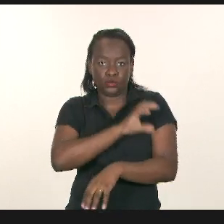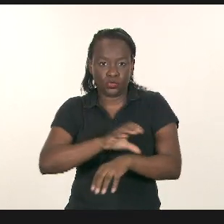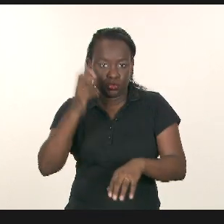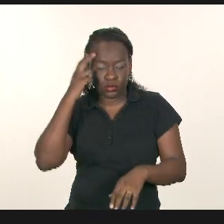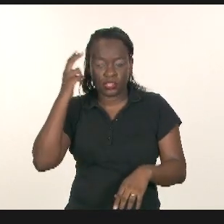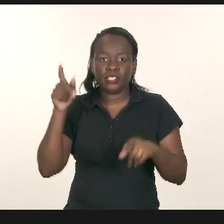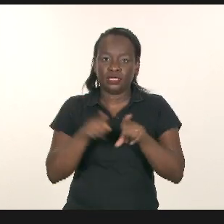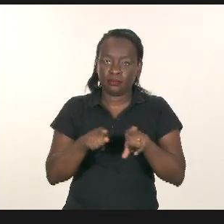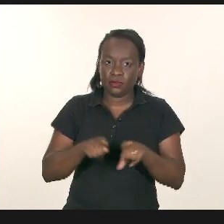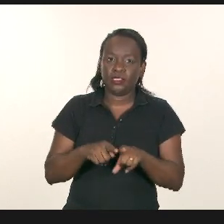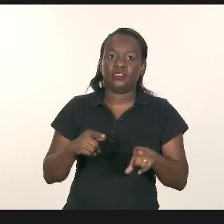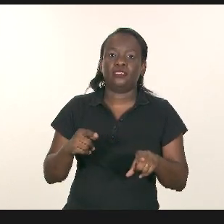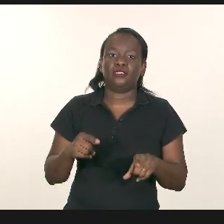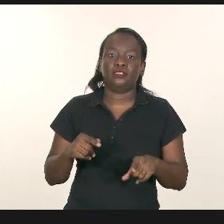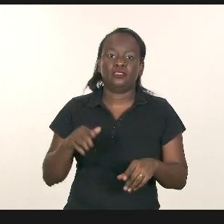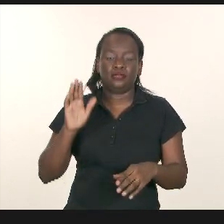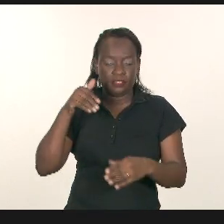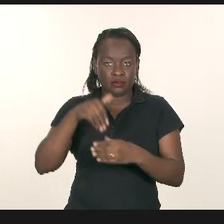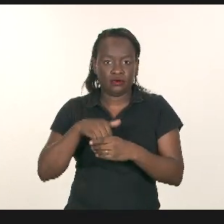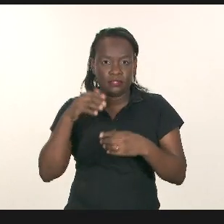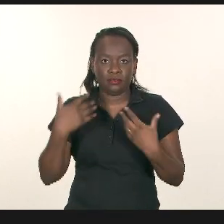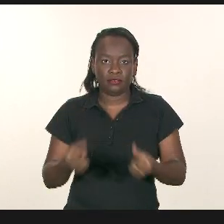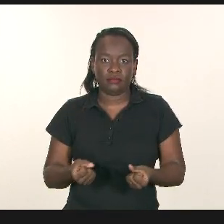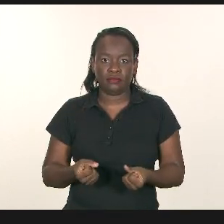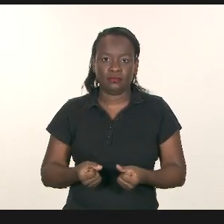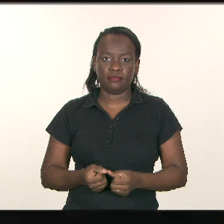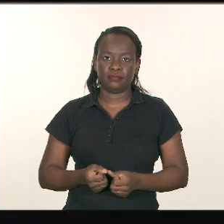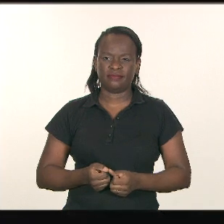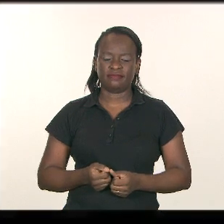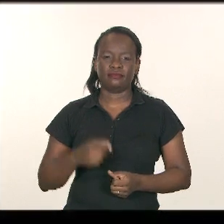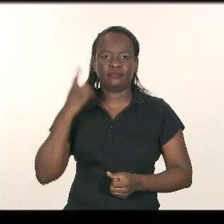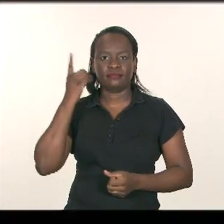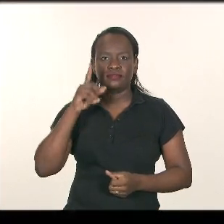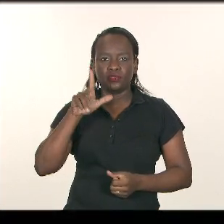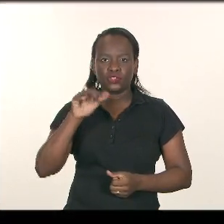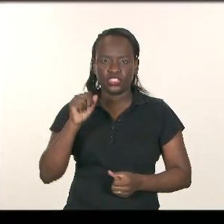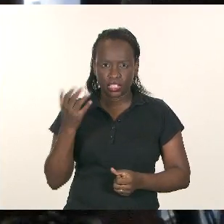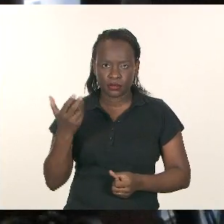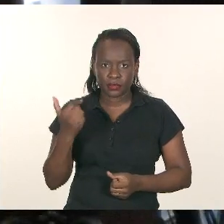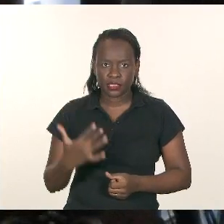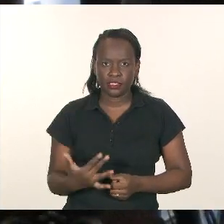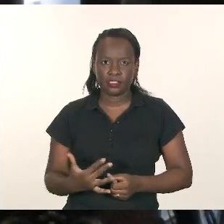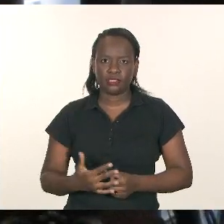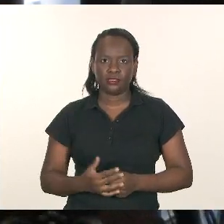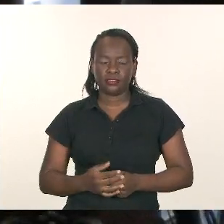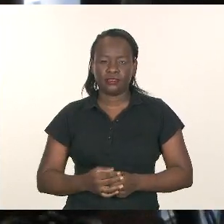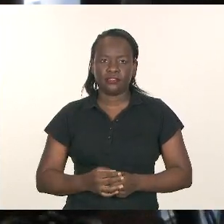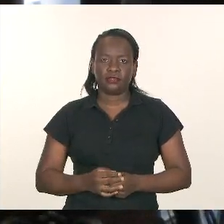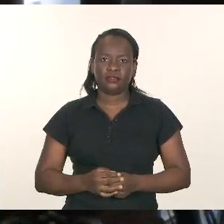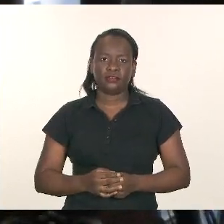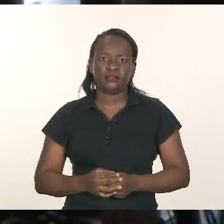por designação da mesma. Gostaria. Ok. Deputado Luiz, quer falar?